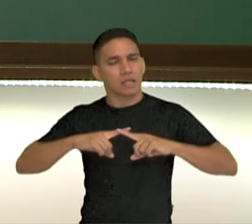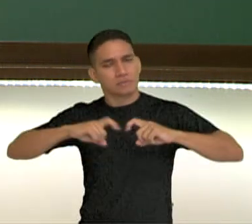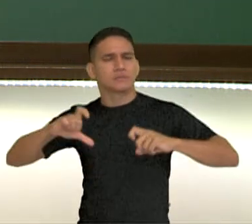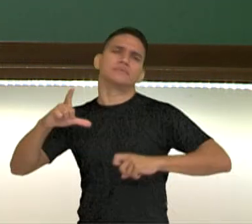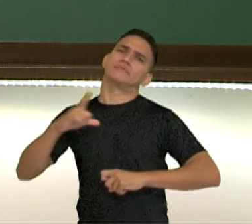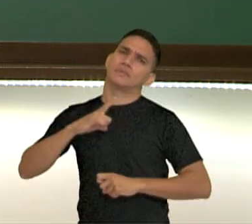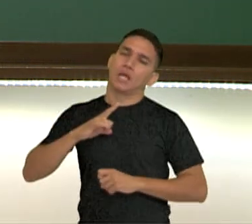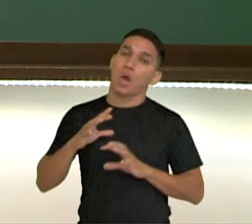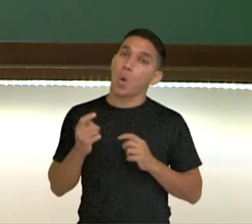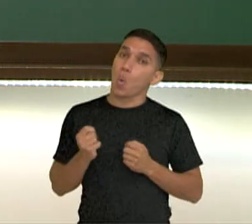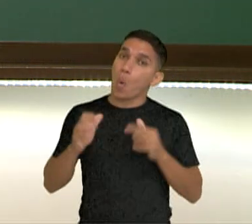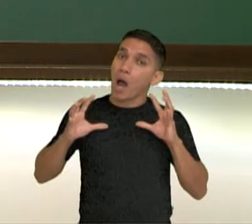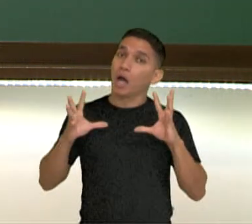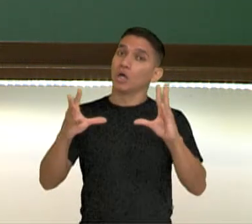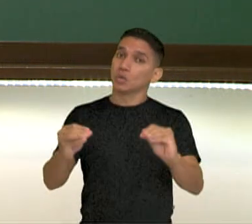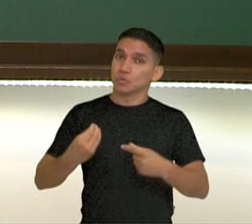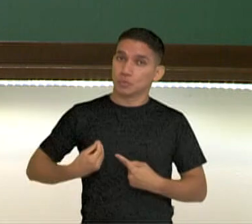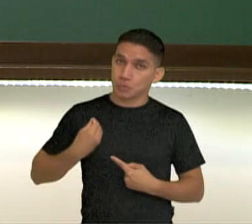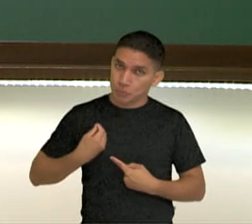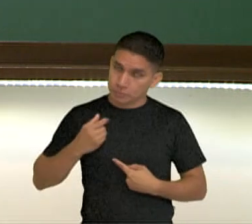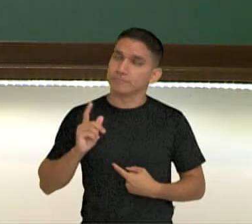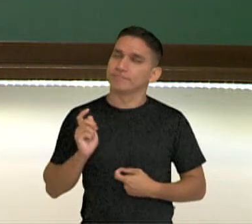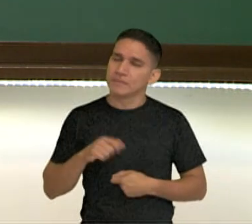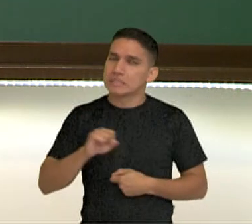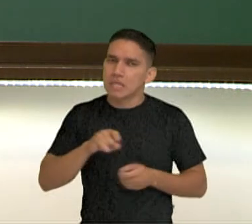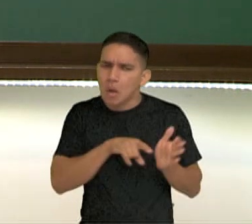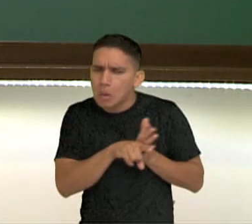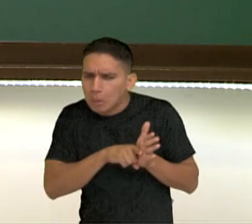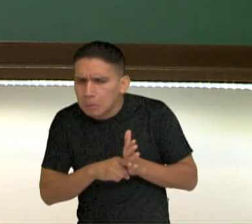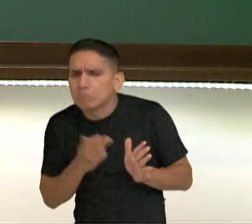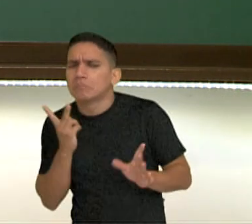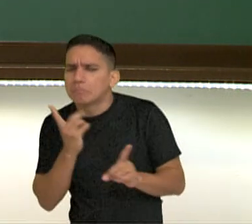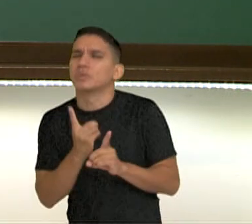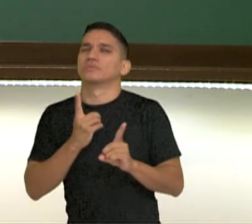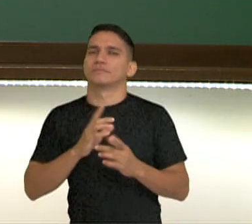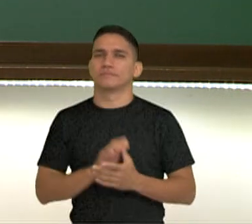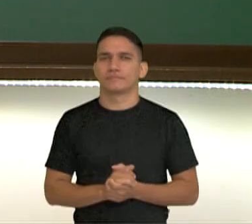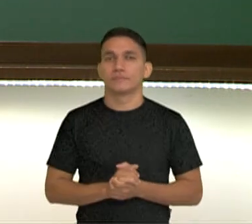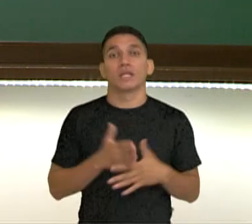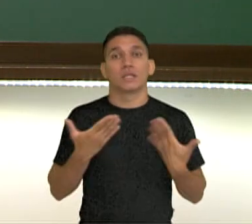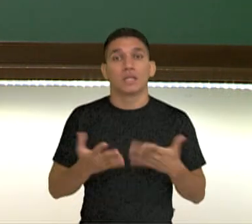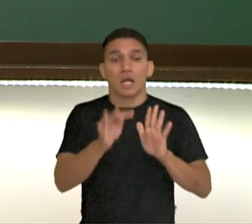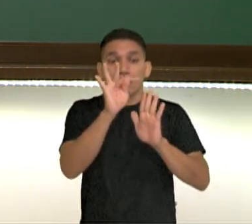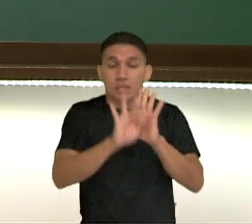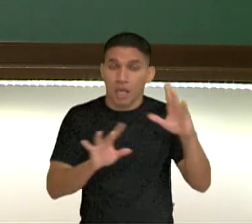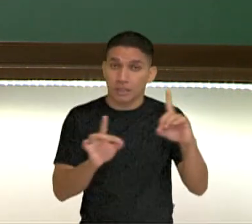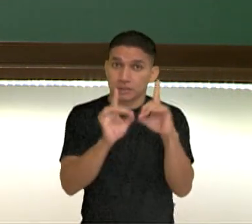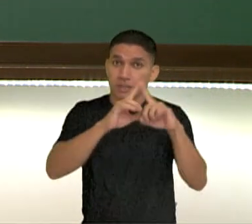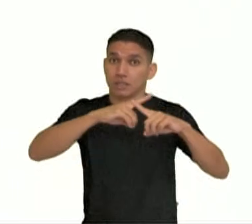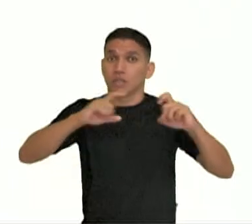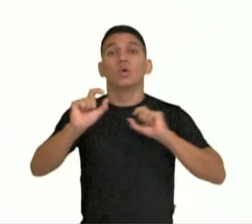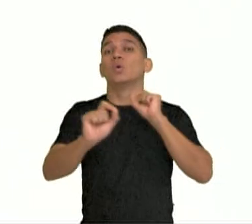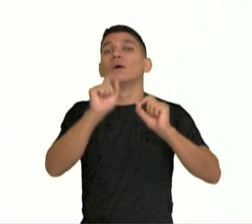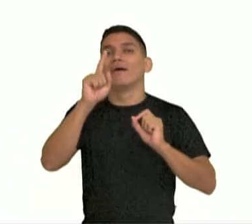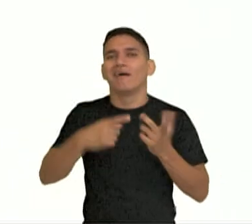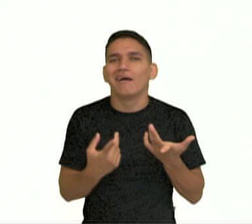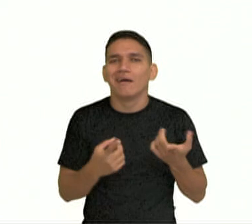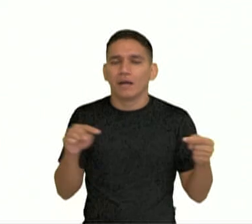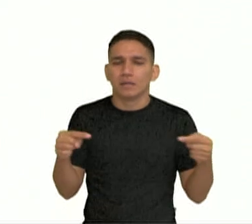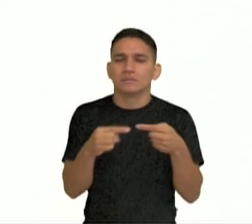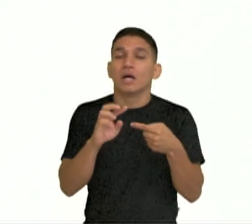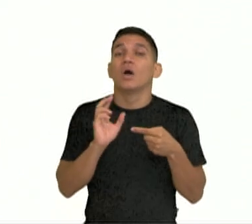vida. Se você procurar, você pode achar. Então, os textos didáticos científicos são textos